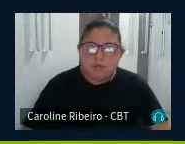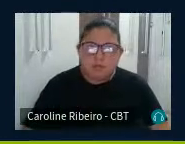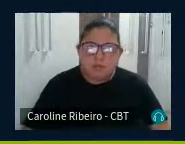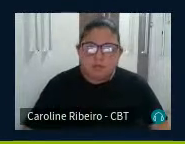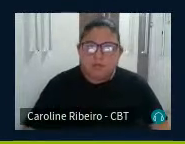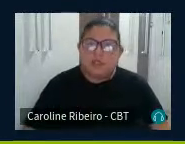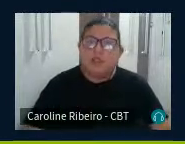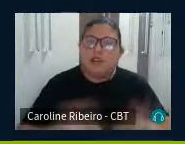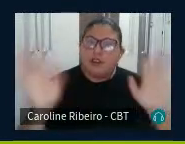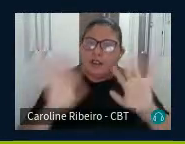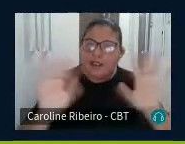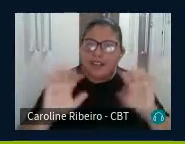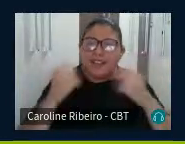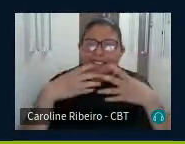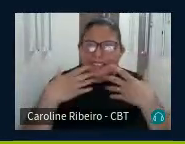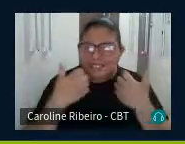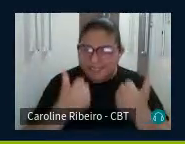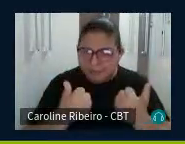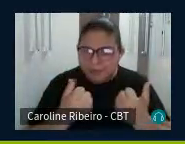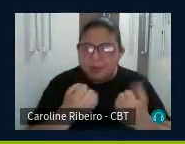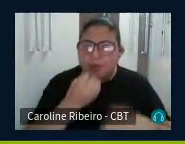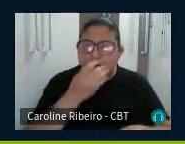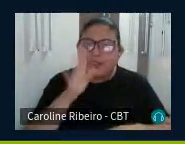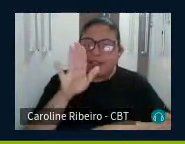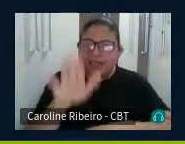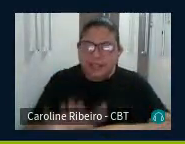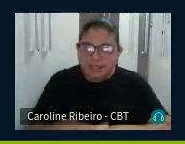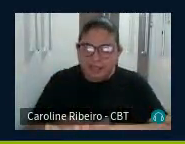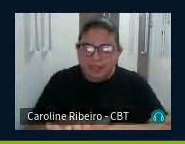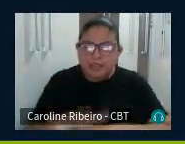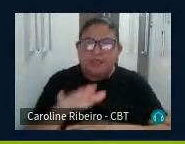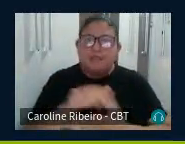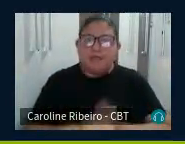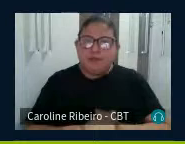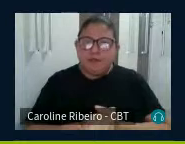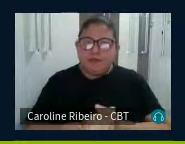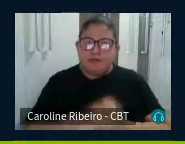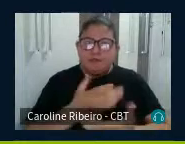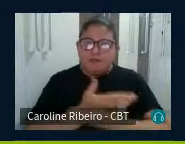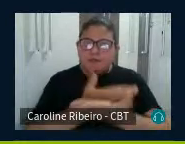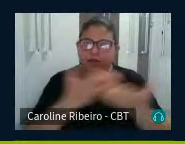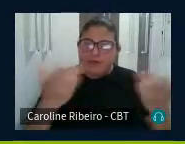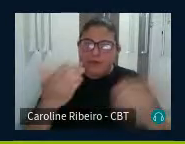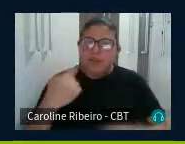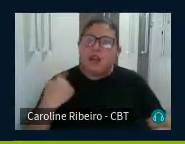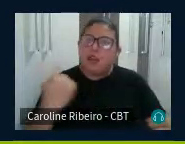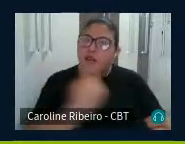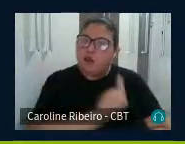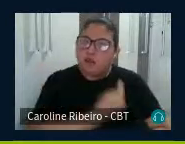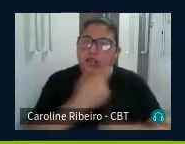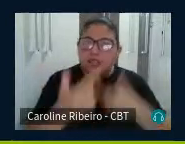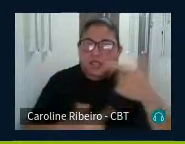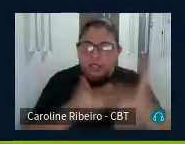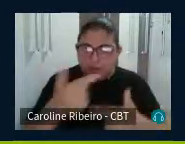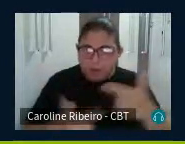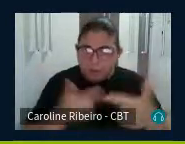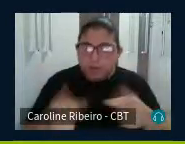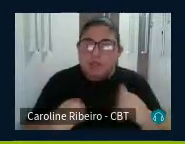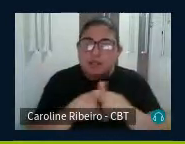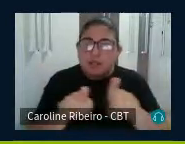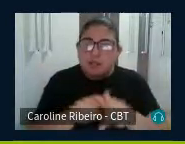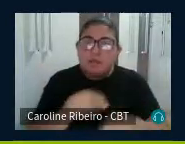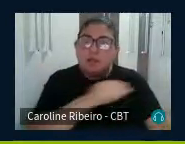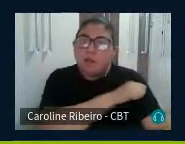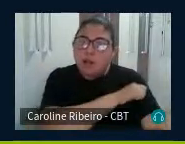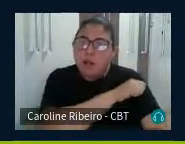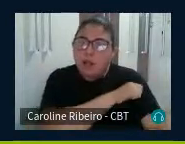Olá, pessoal, boa tarde. Boa tarde a nós, servidores. Boa tarde aos nossos alunos